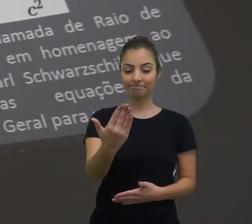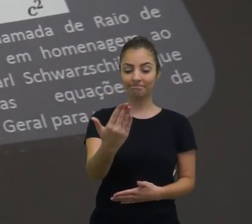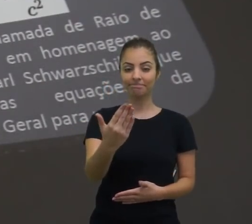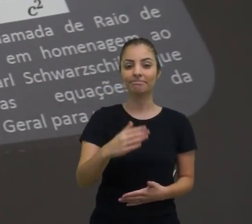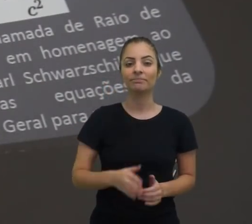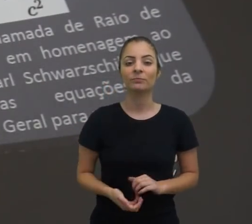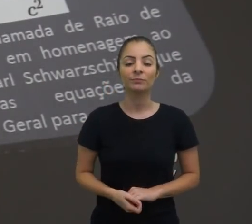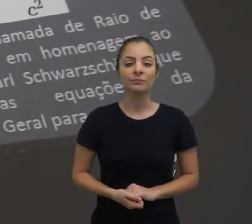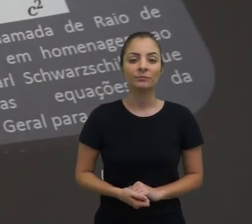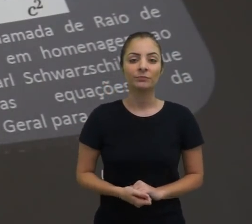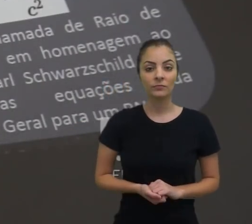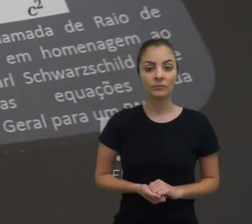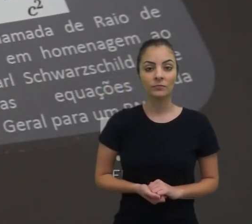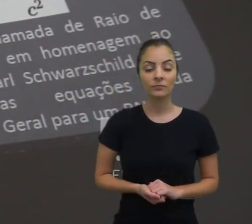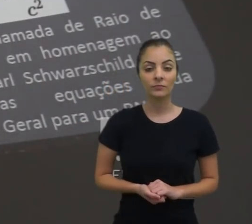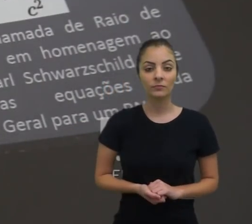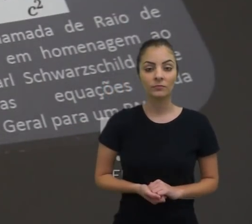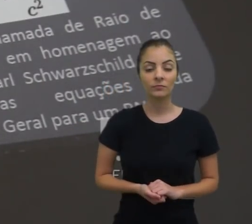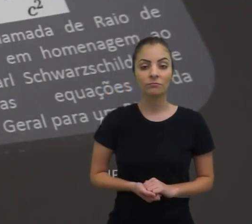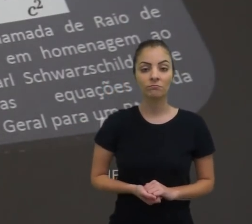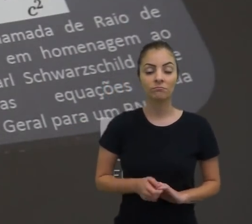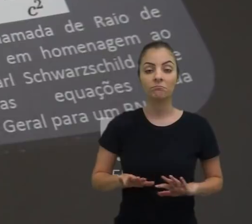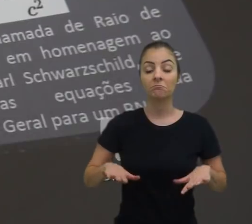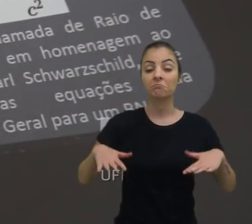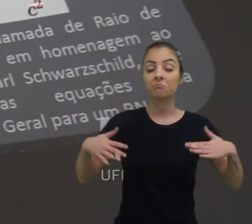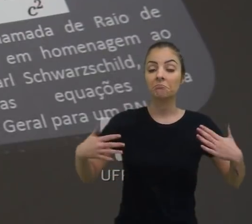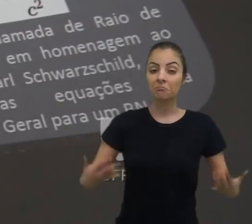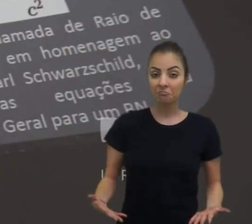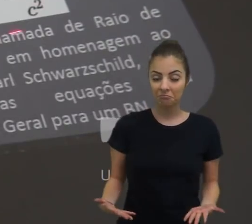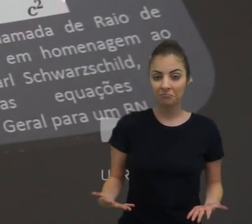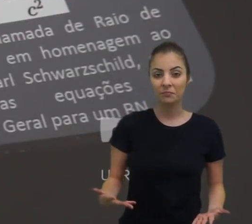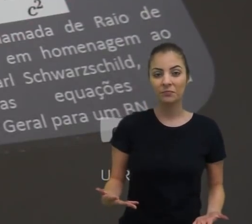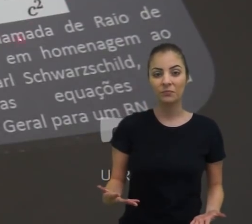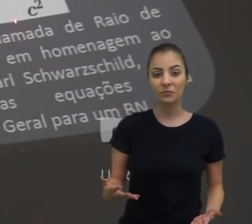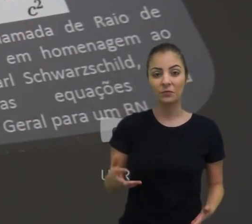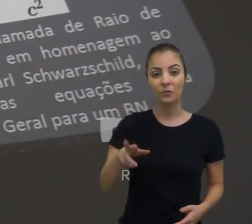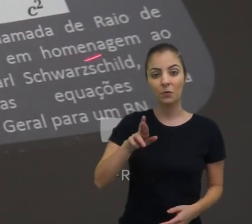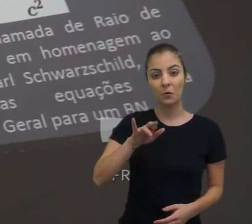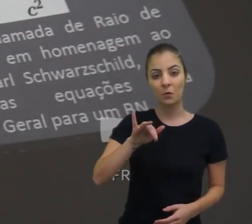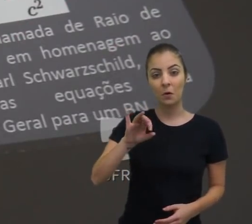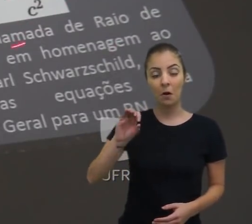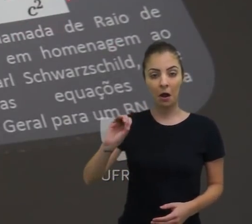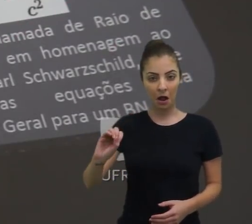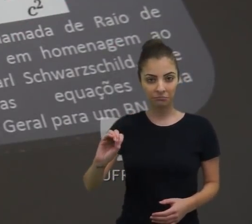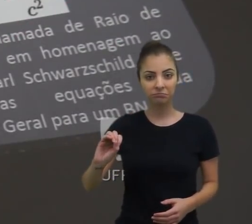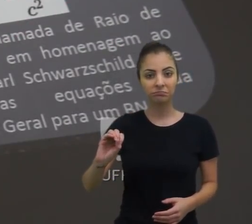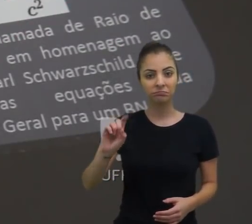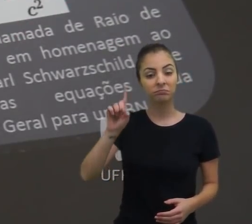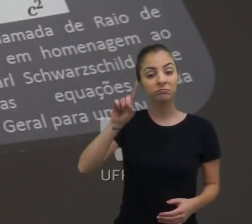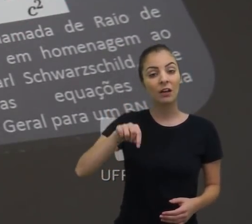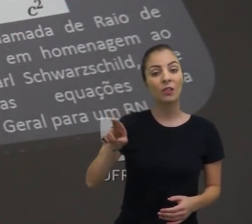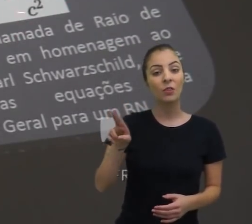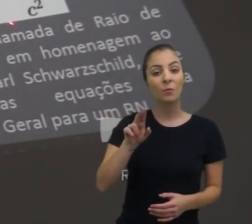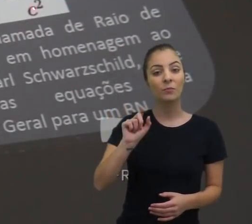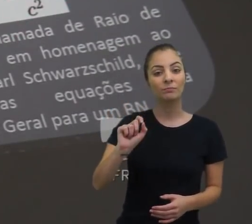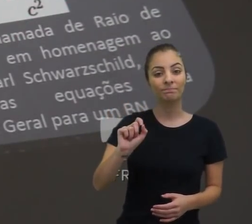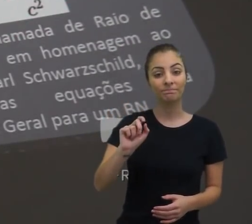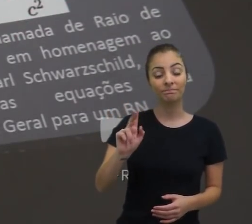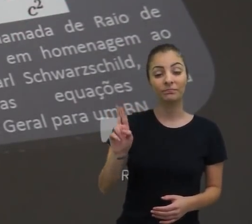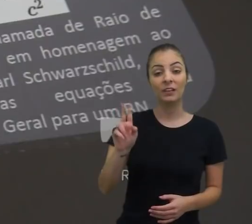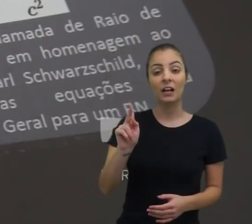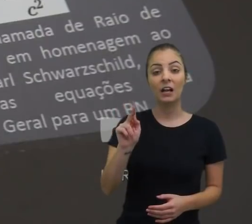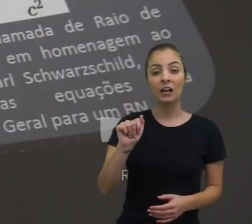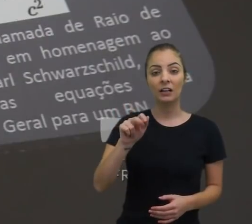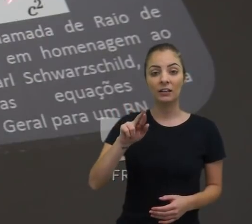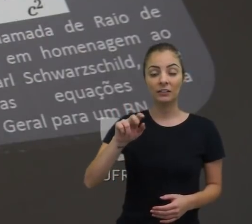Então, o raio do horizonte de eventos é o chamado raio de Schwarzschild. E essa aqui é a equação que dá ele, tá?